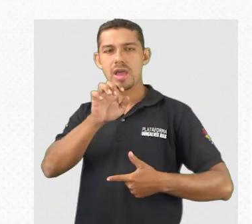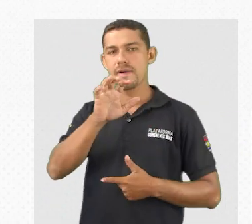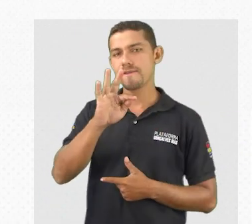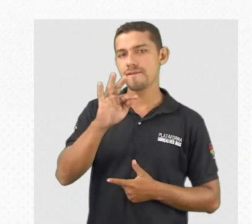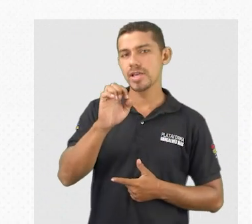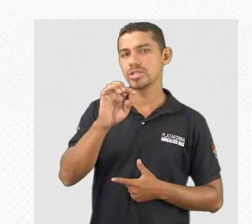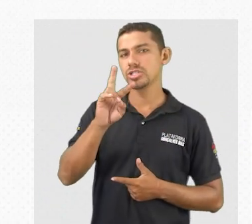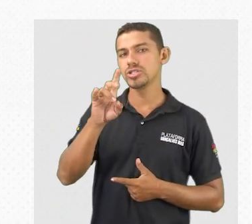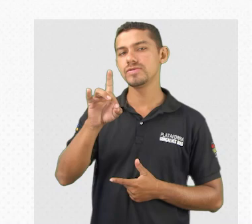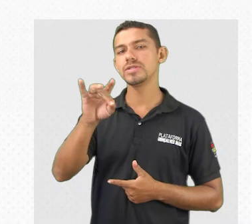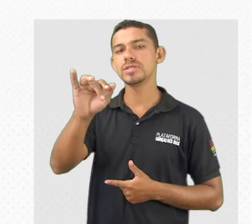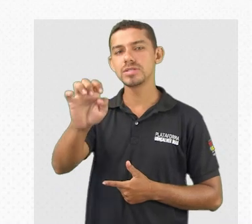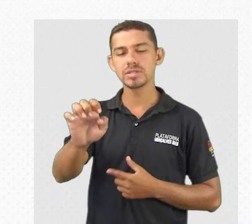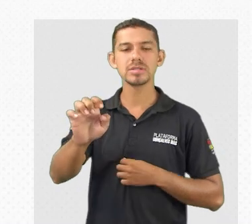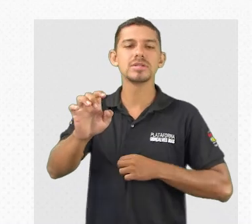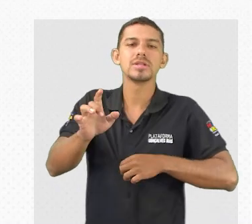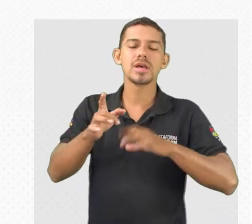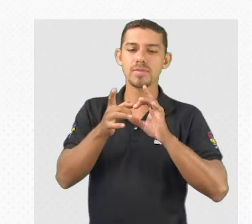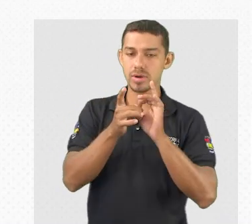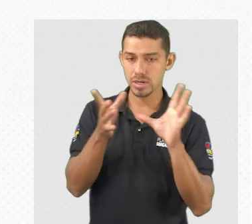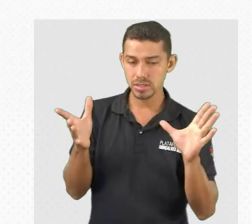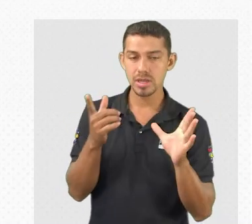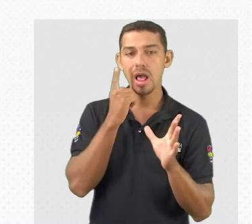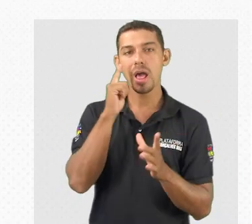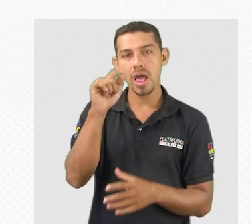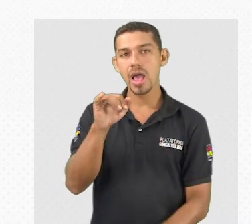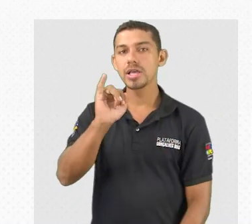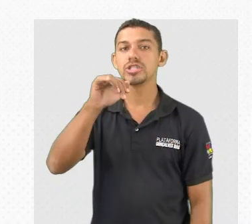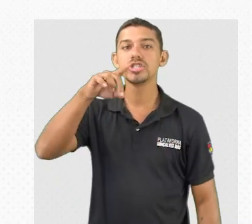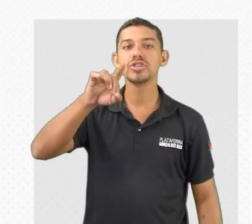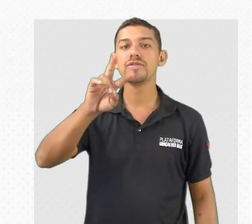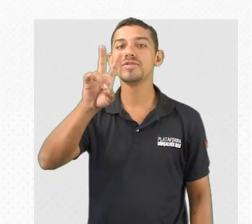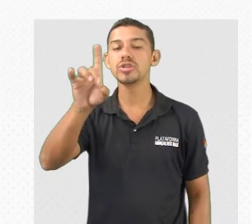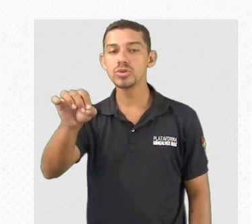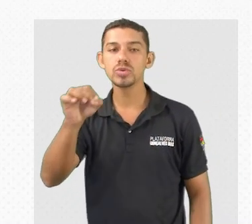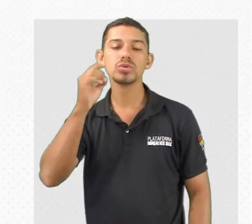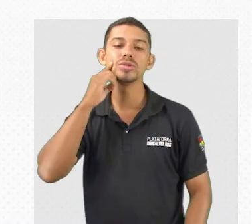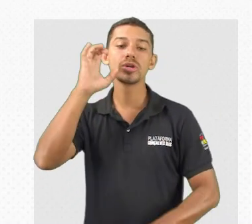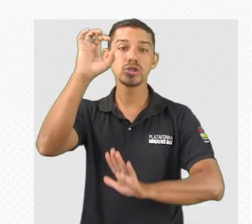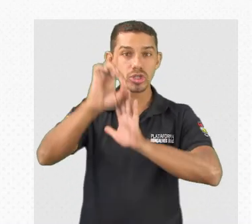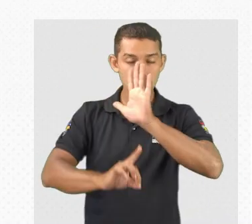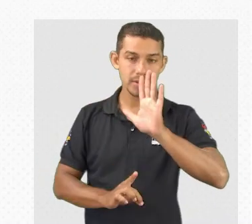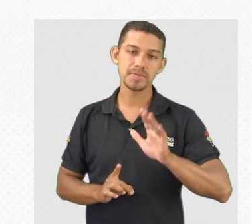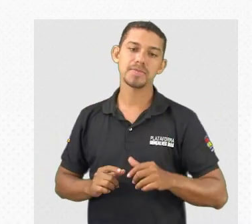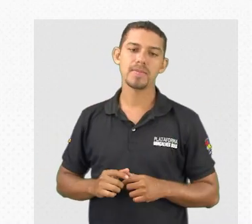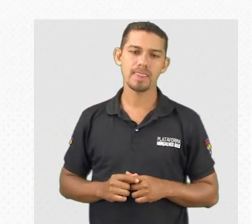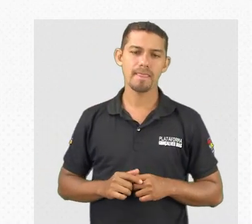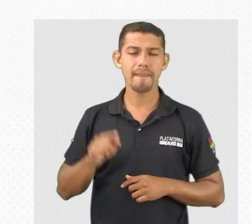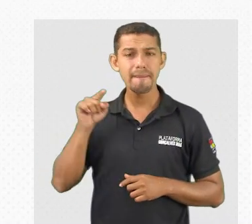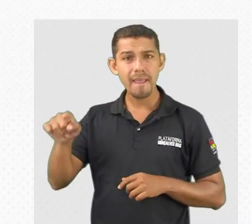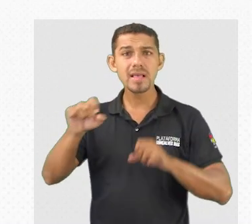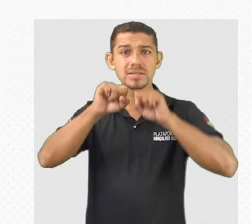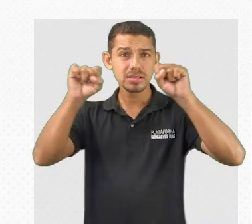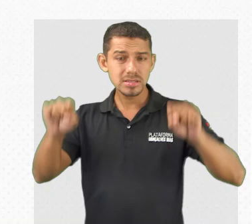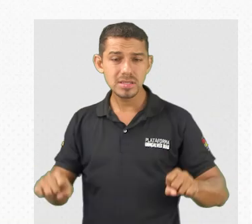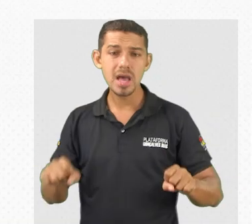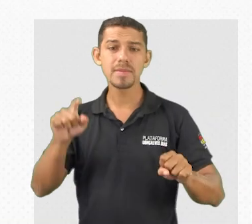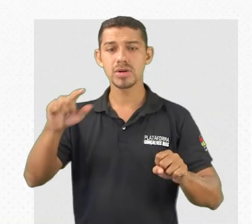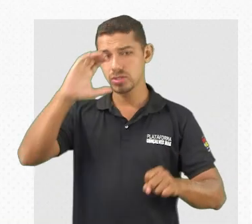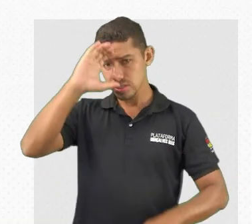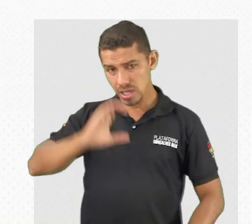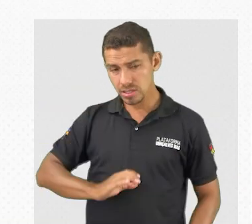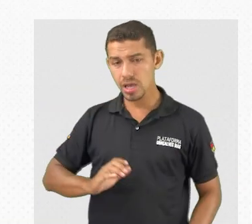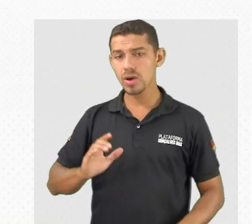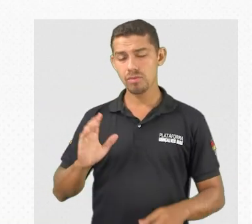da democracia é o indivíduo e os seus direitos, tá? Nesse sistema, os cidadãos elegem